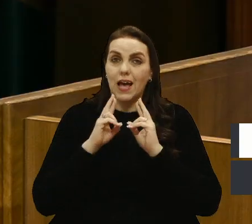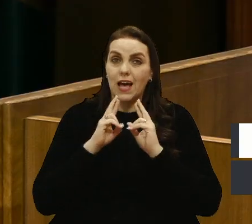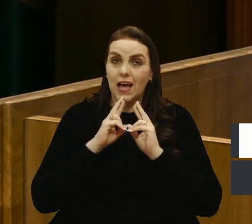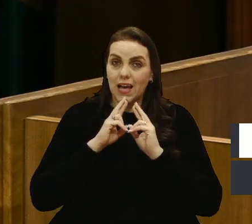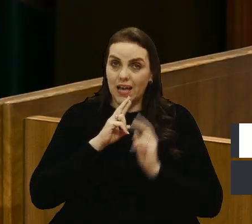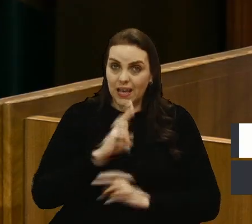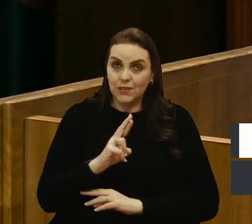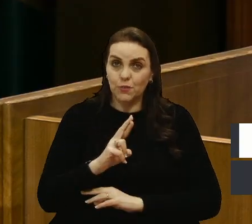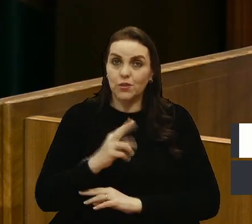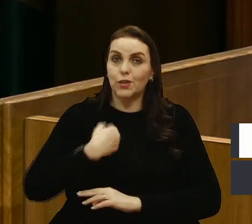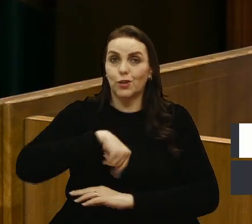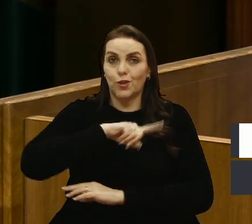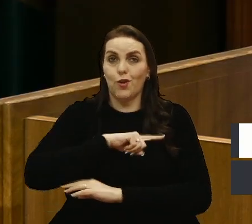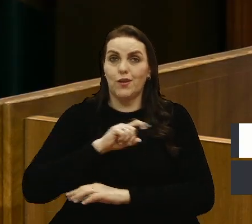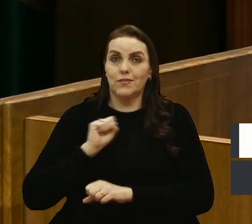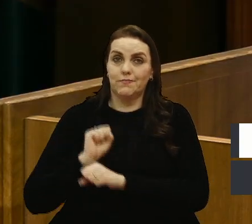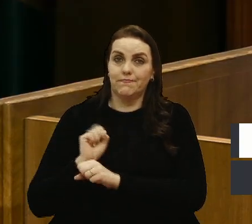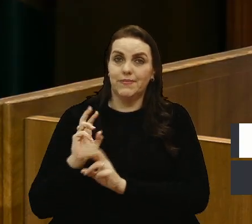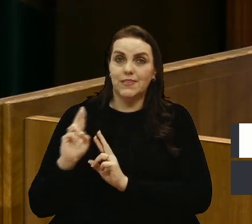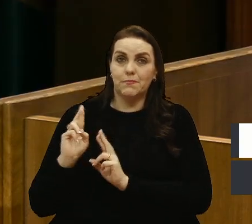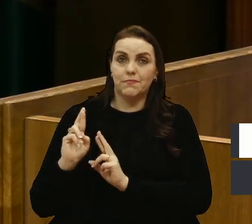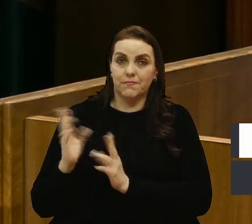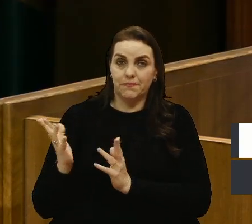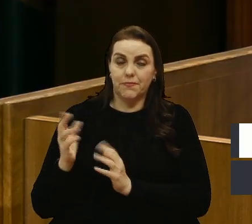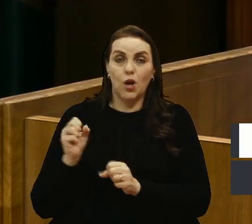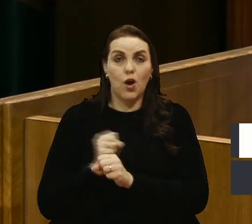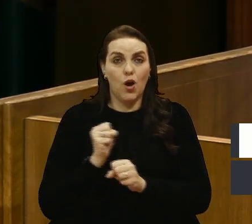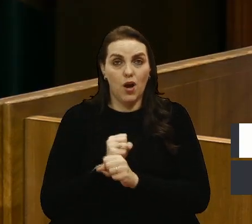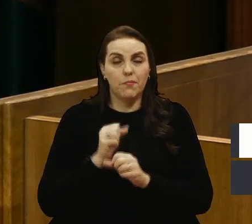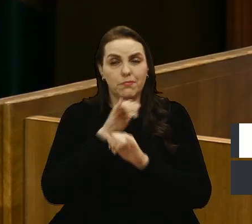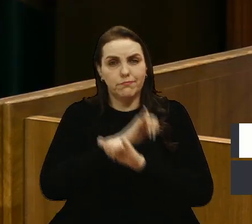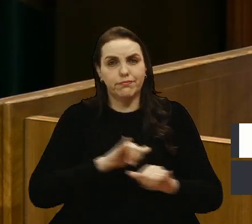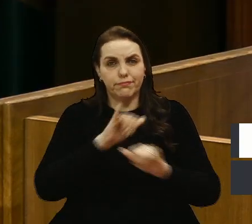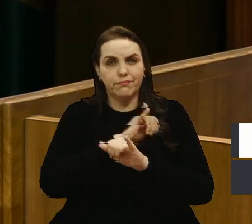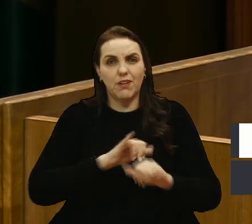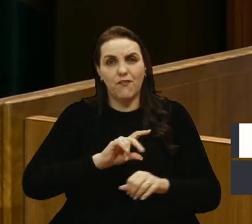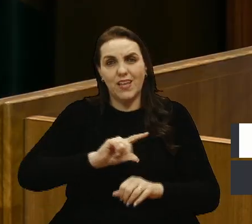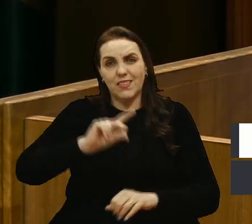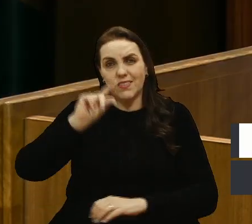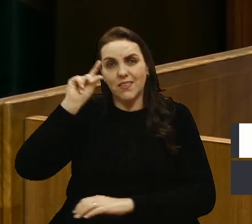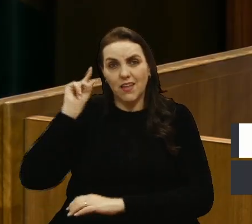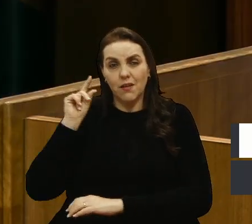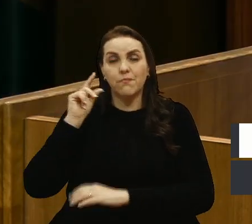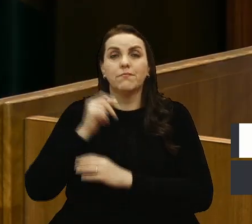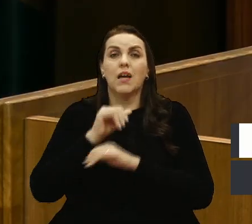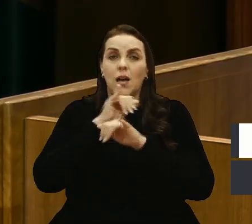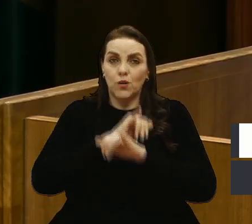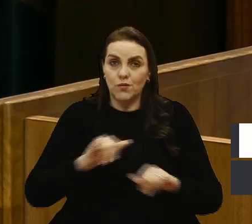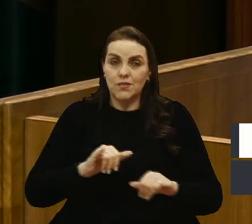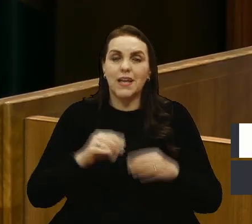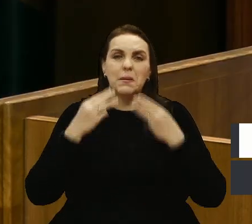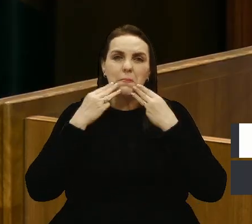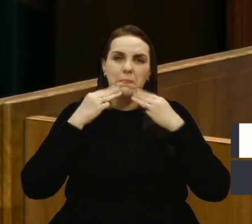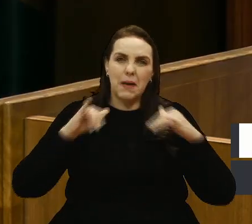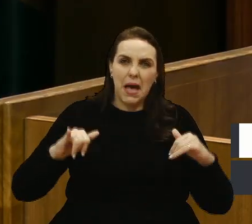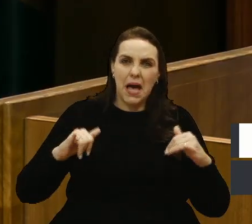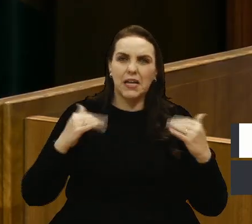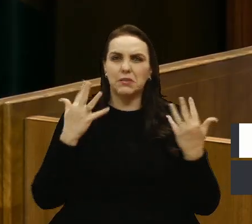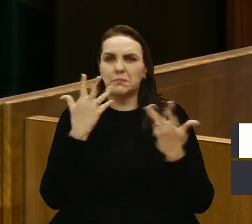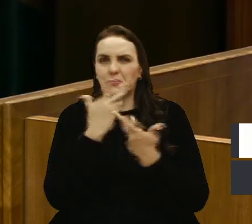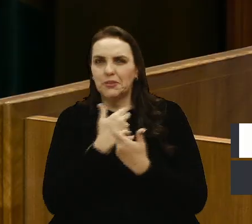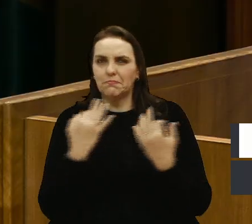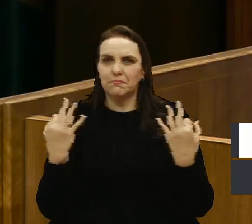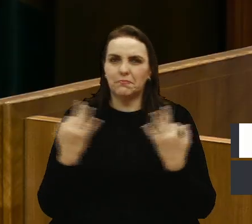a gente espera, porque são obras que são anunciadas há muito tempo, né, anunciadas, como eu disse, com marketing muito